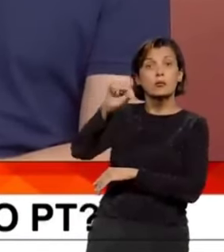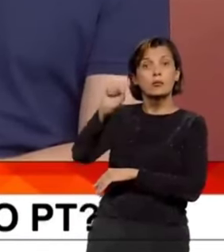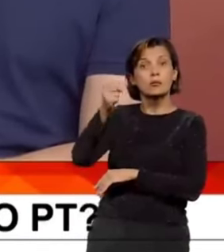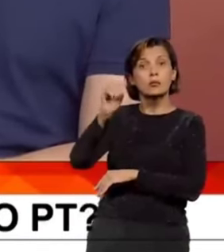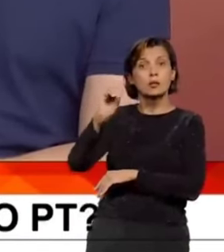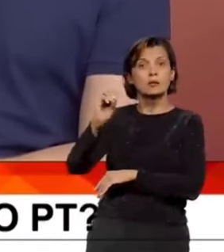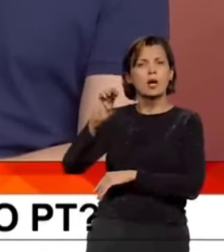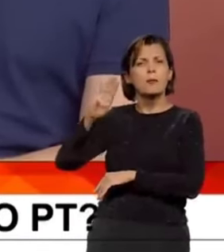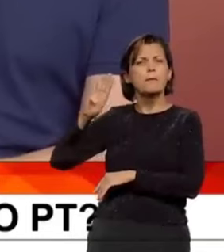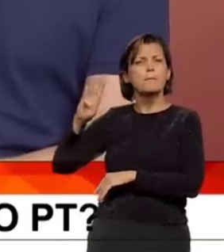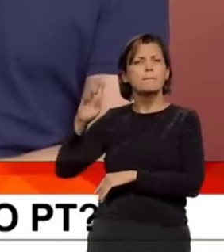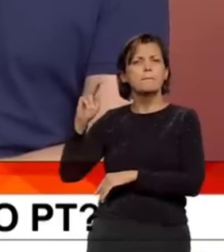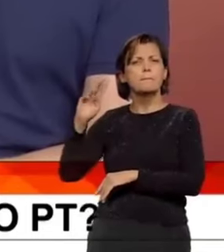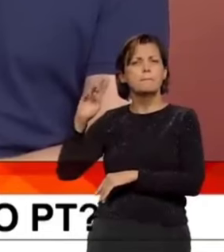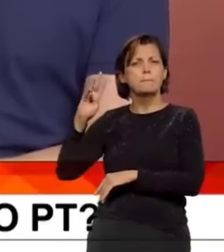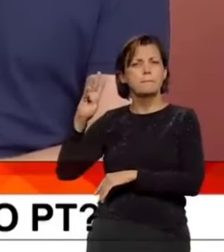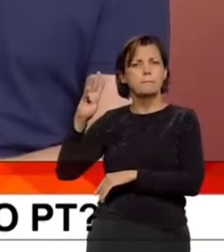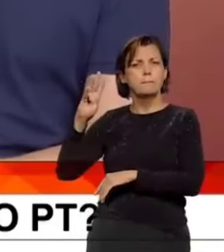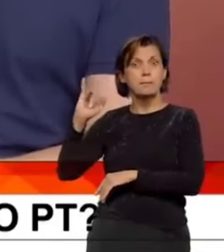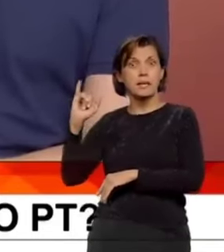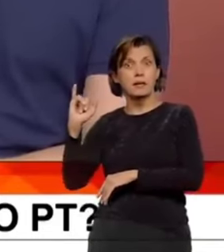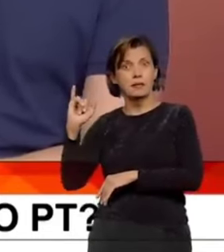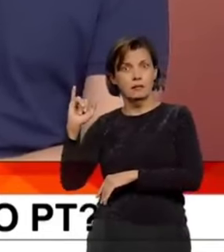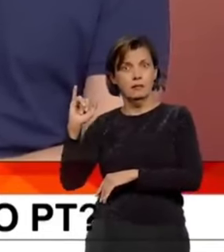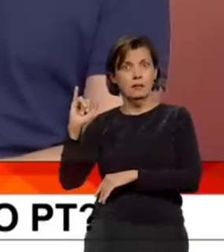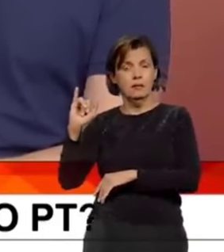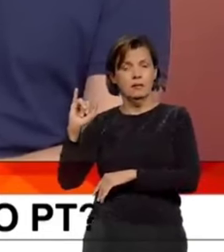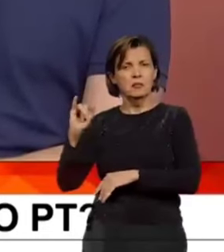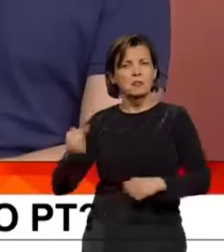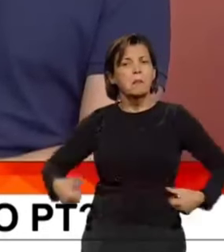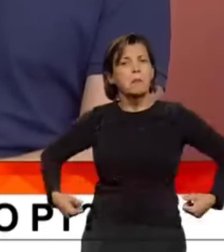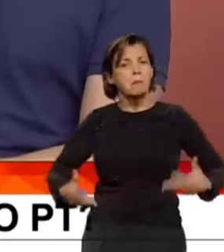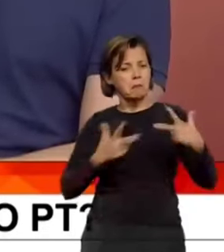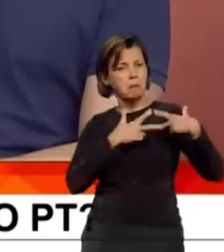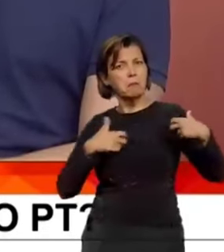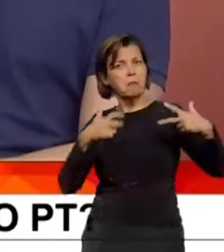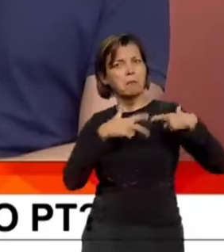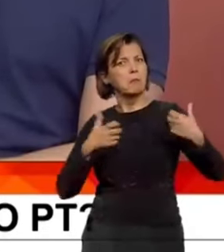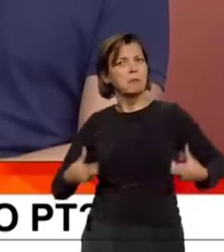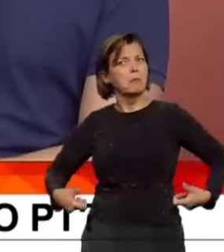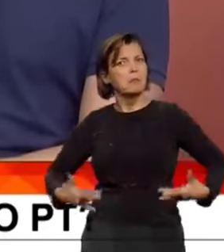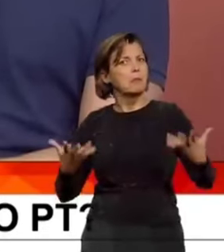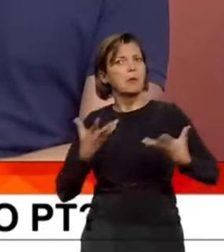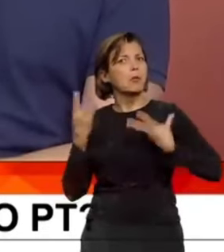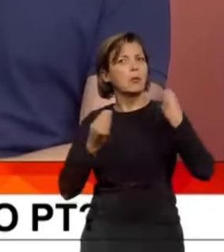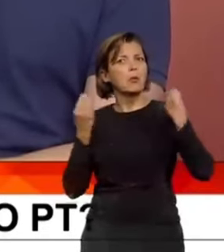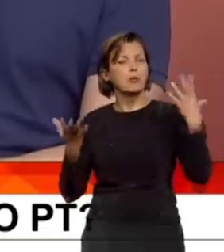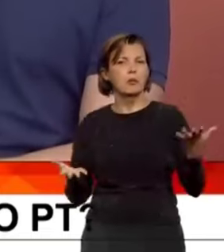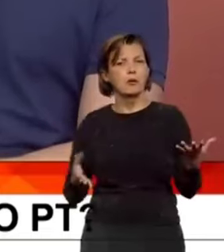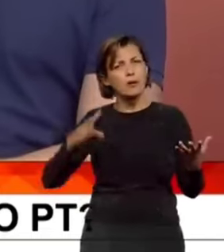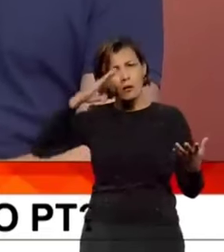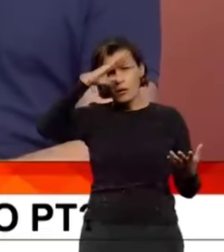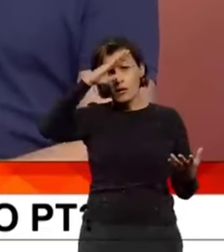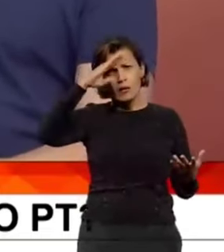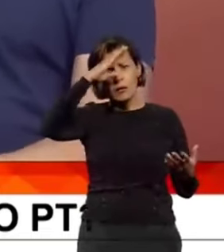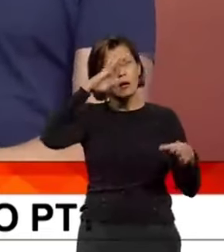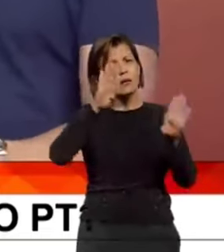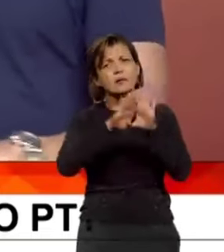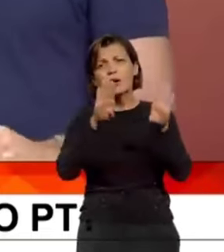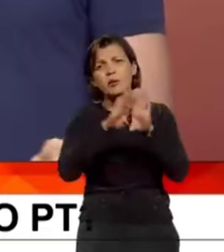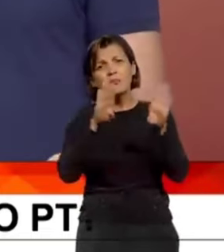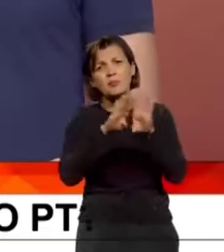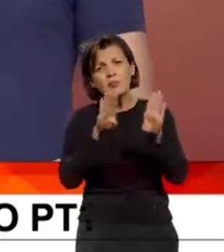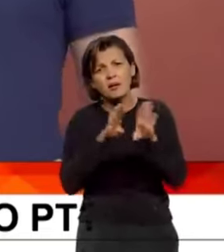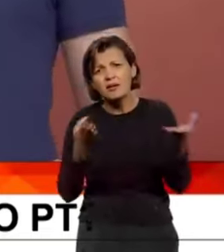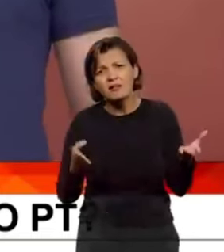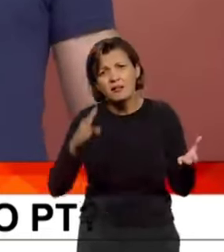Oitenta e Dois Bilhões da Petrobras nos não o governo bolsonaro Ele ganhou na eleição passada falando que ia fazer